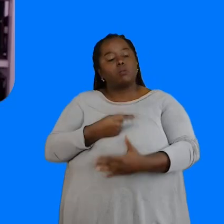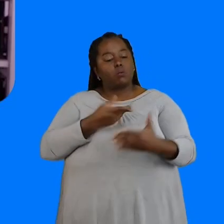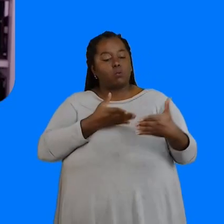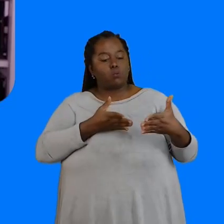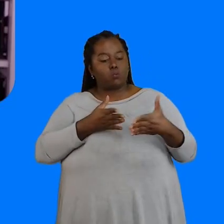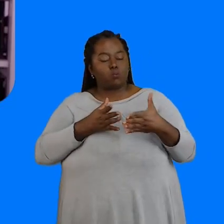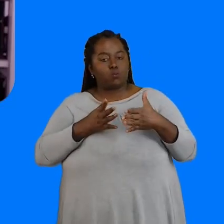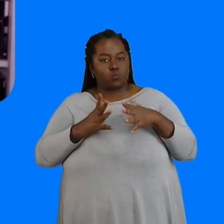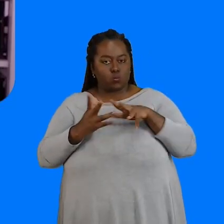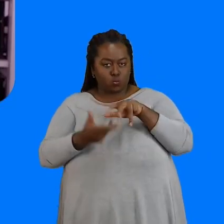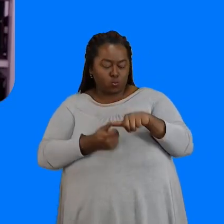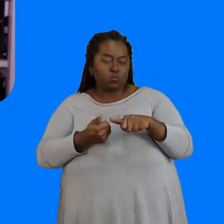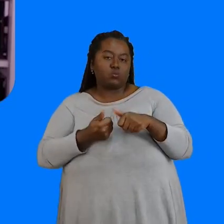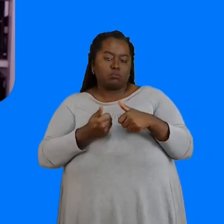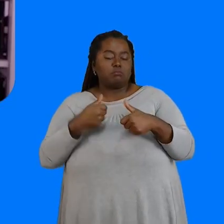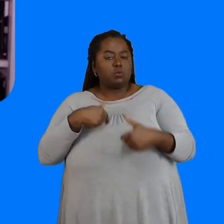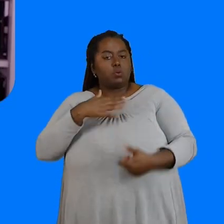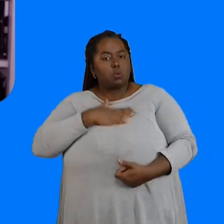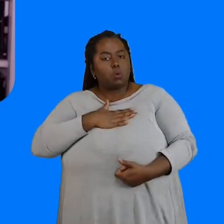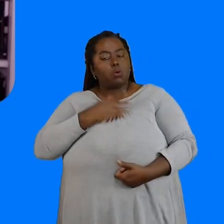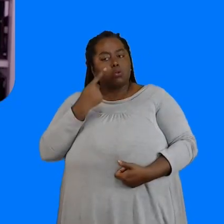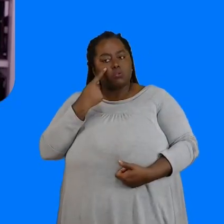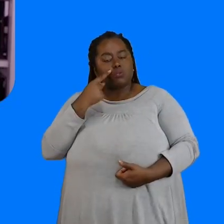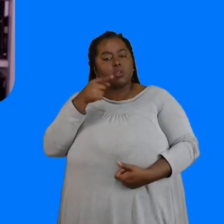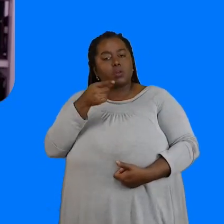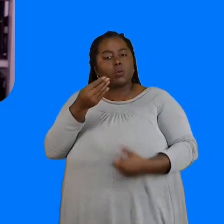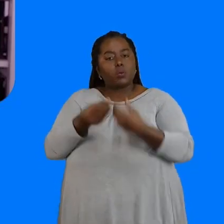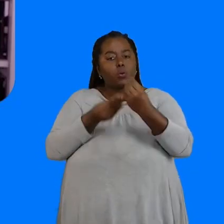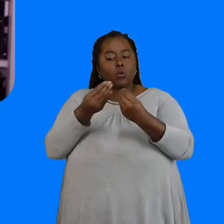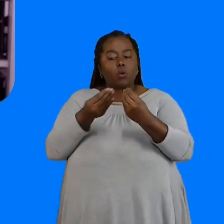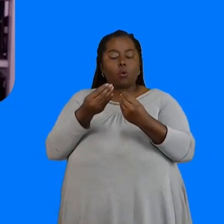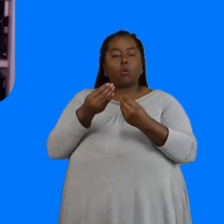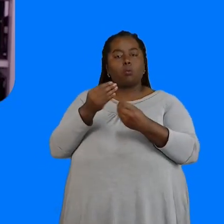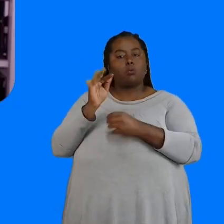pensar nesta ideia de futuro em que temos uma relação com a